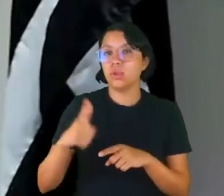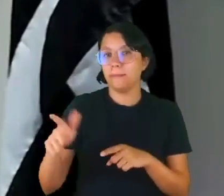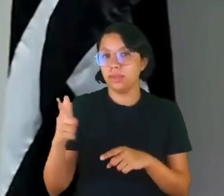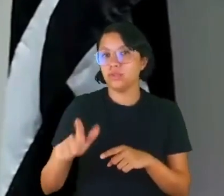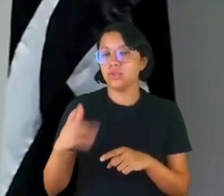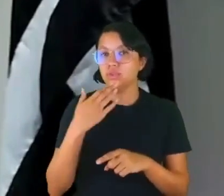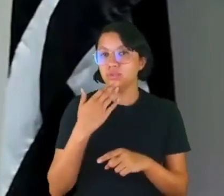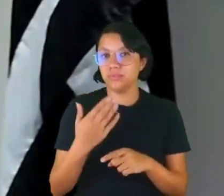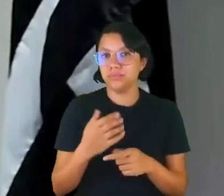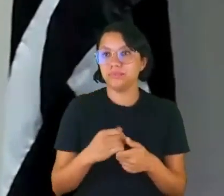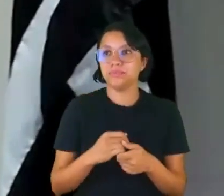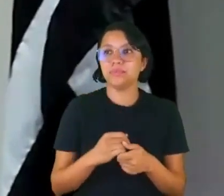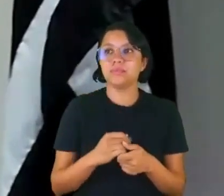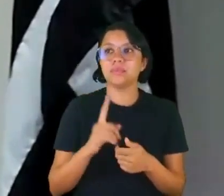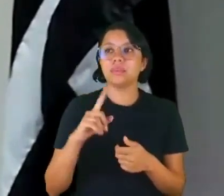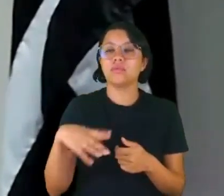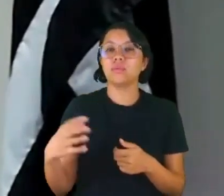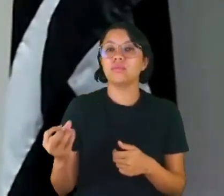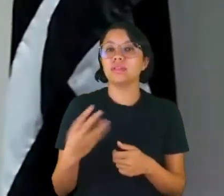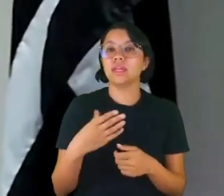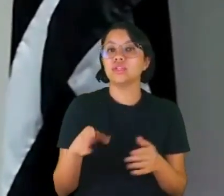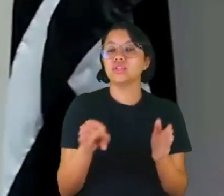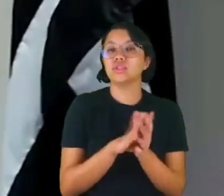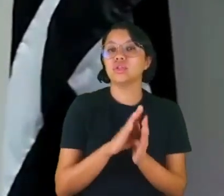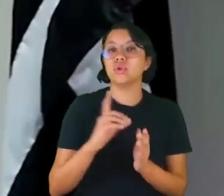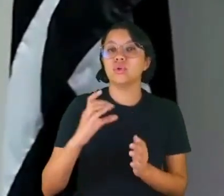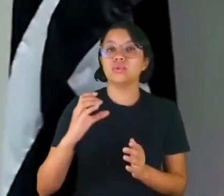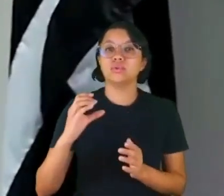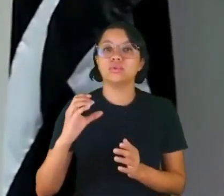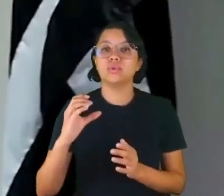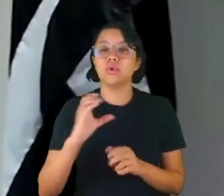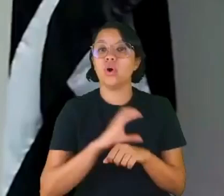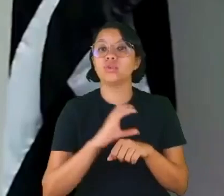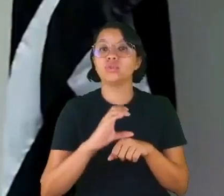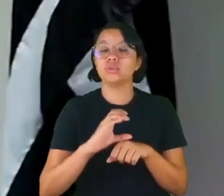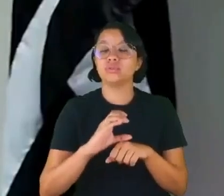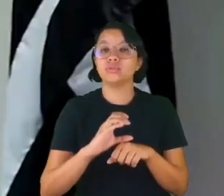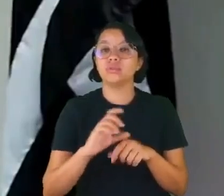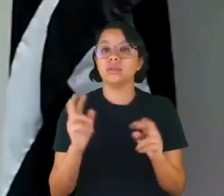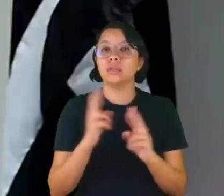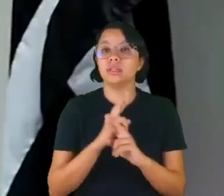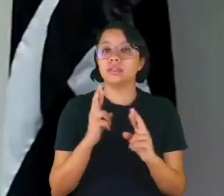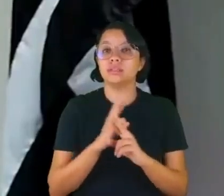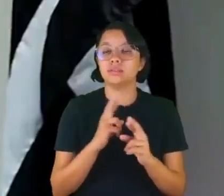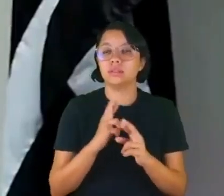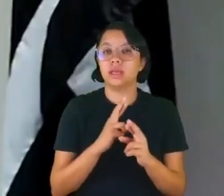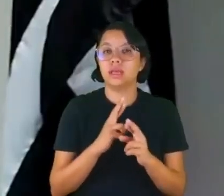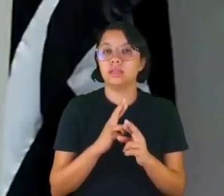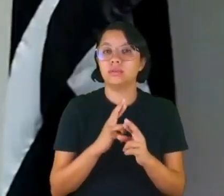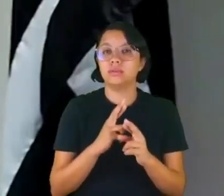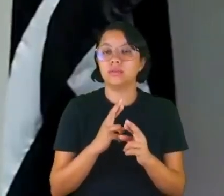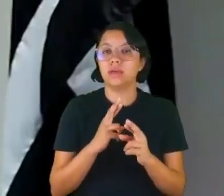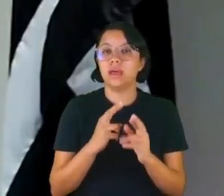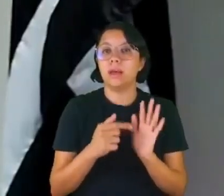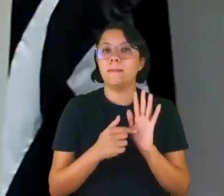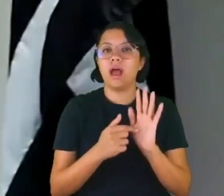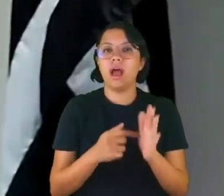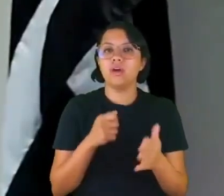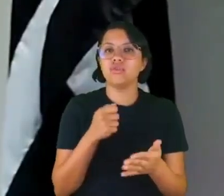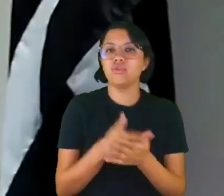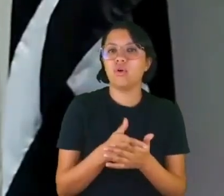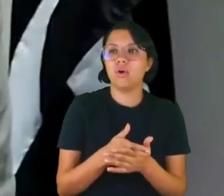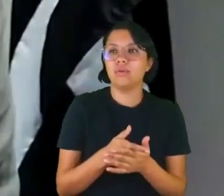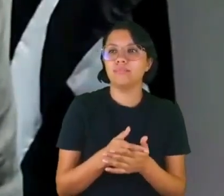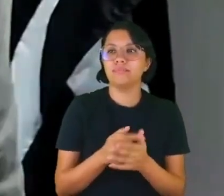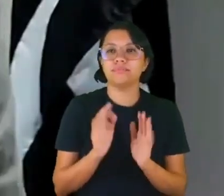de prestação de contas, e se aquele que presta, se era possível a ação de prestação de contas ser ajuizada por